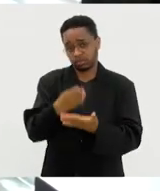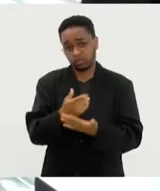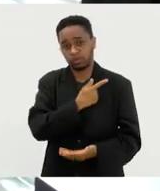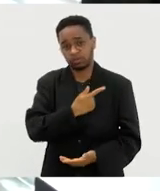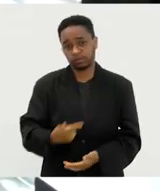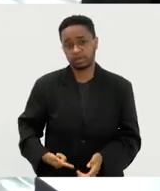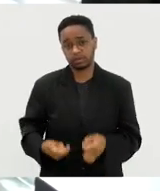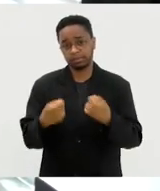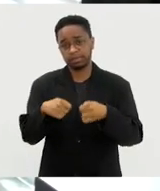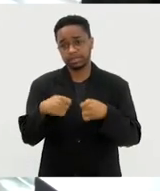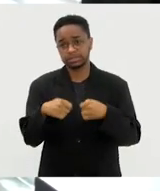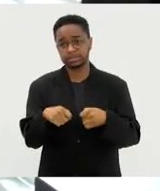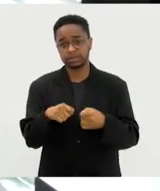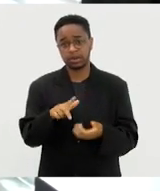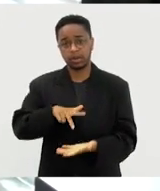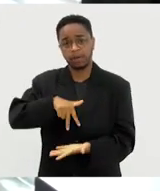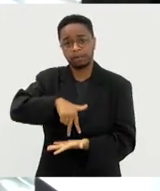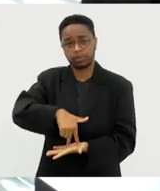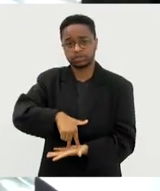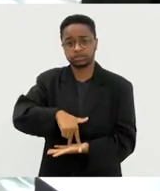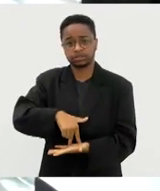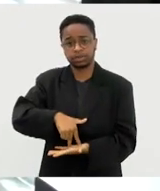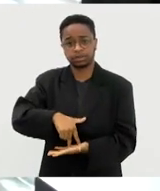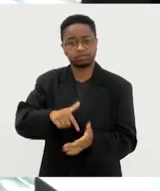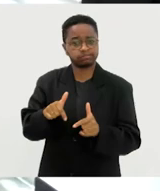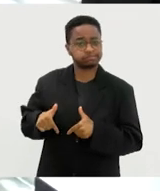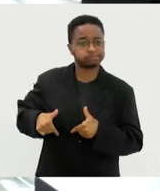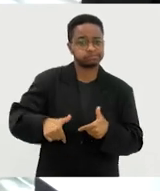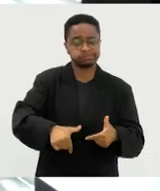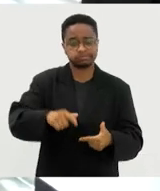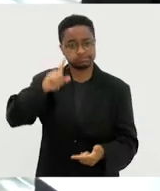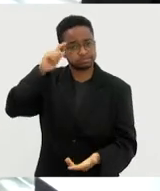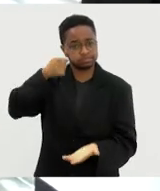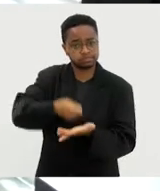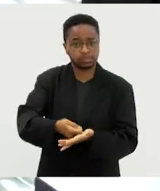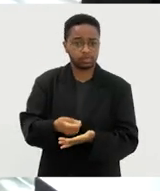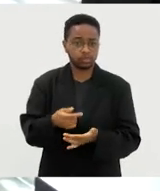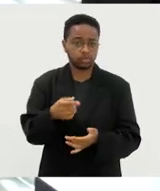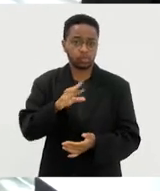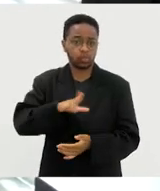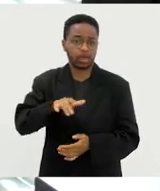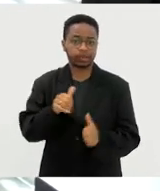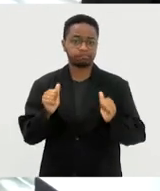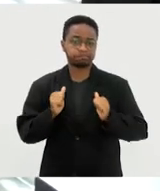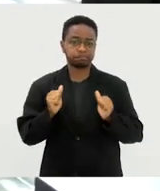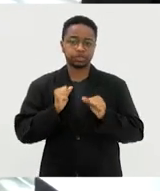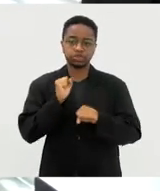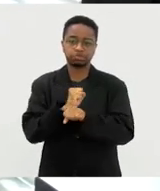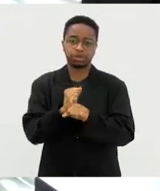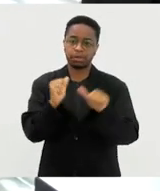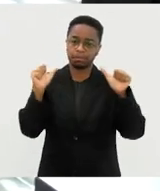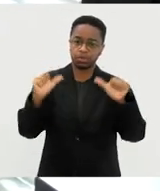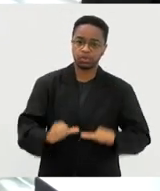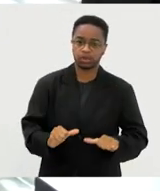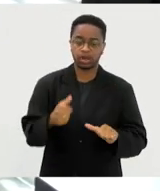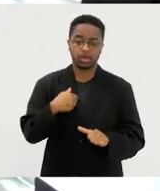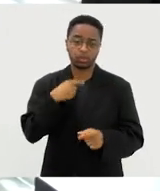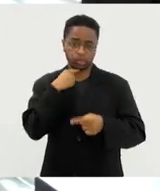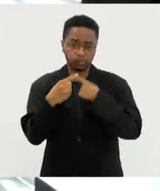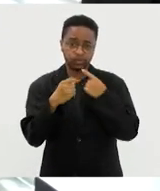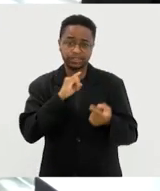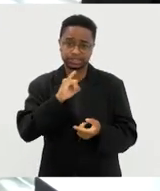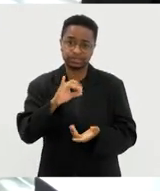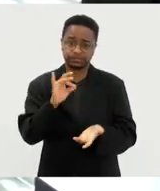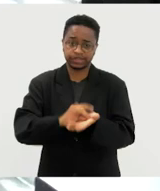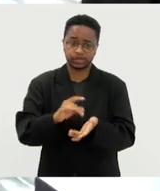adotar algum posicionamento mais drástico e não esperar a situação piorar. Eu fico nessa dúvida, se realmente existe possibilidade de diálogo,